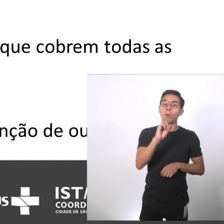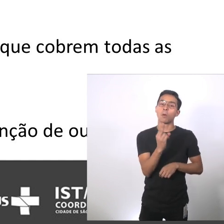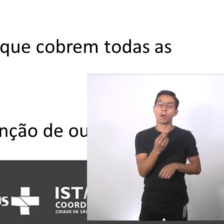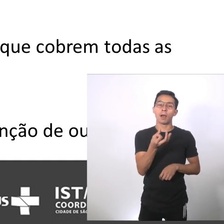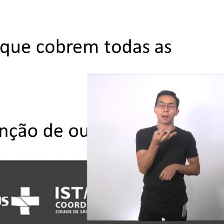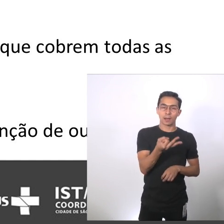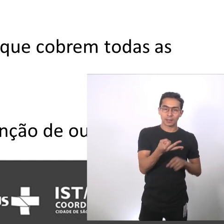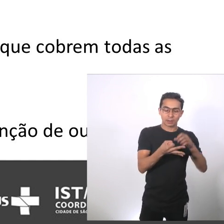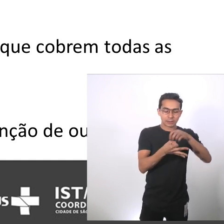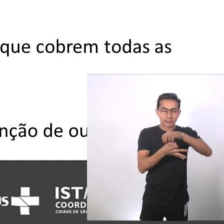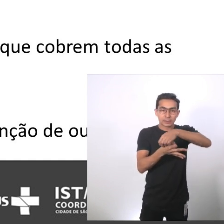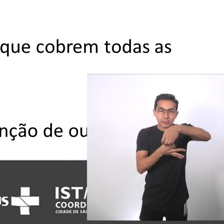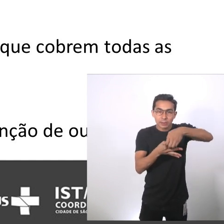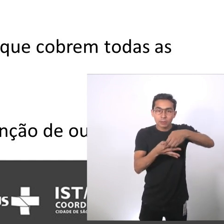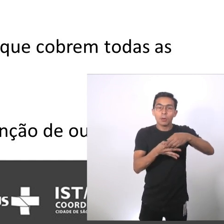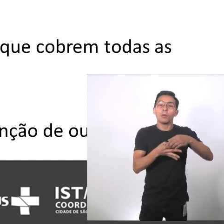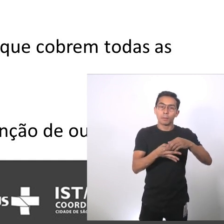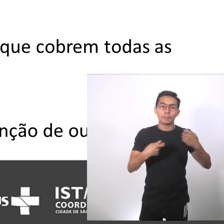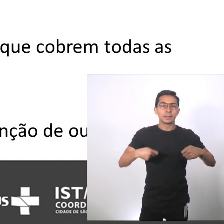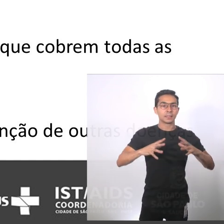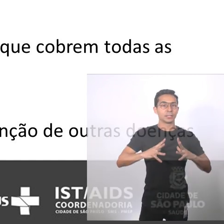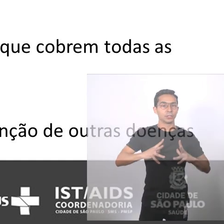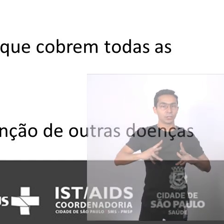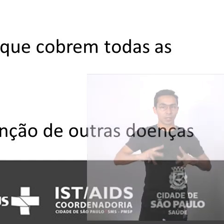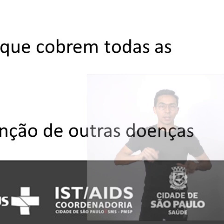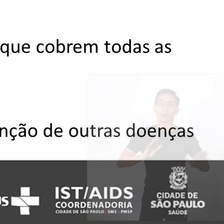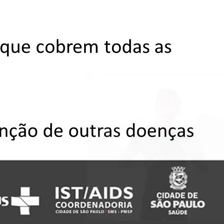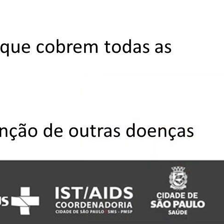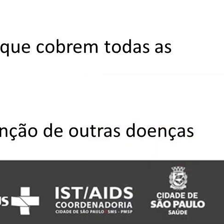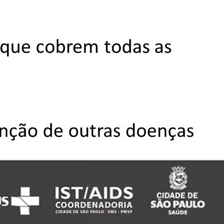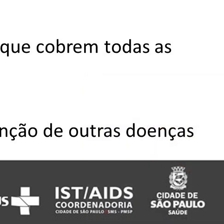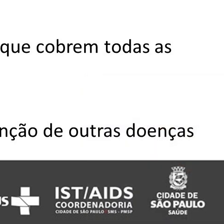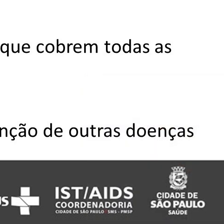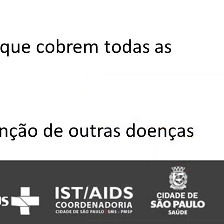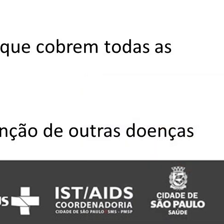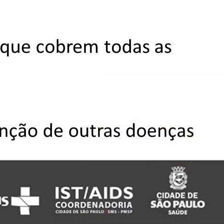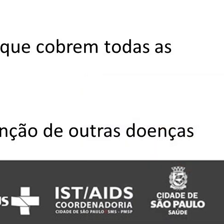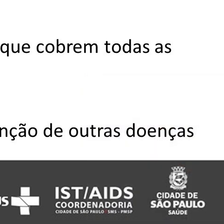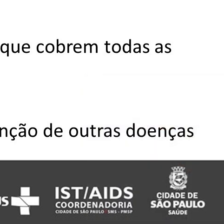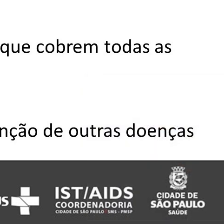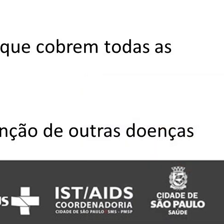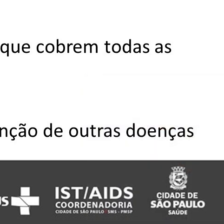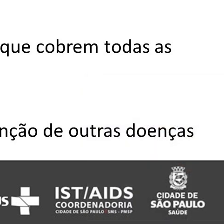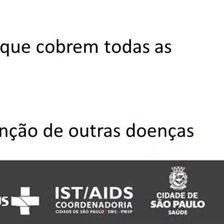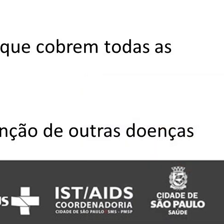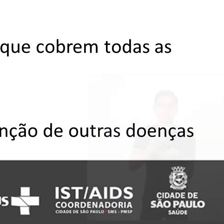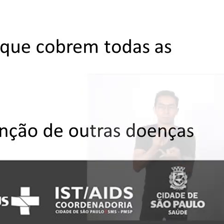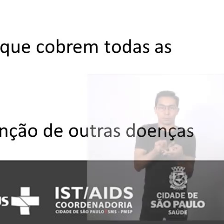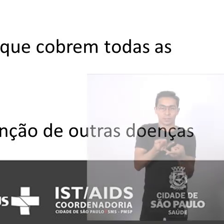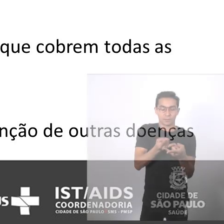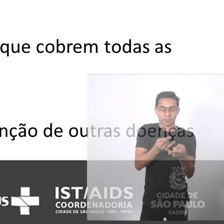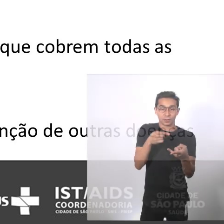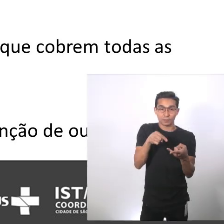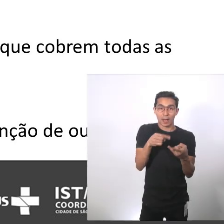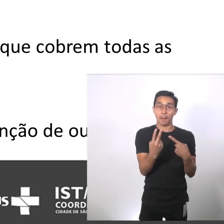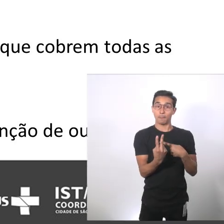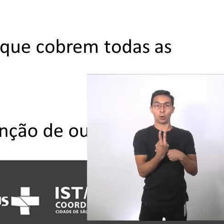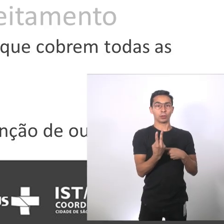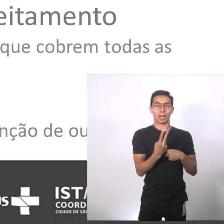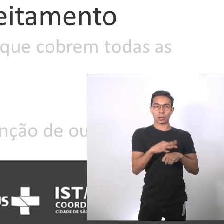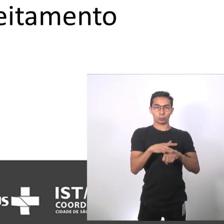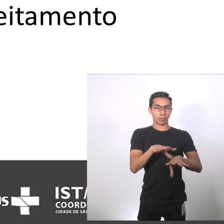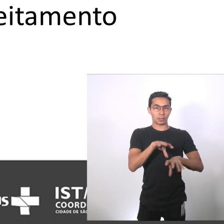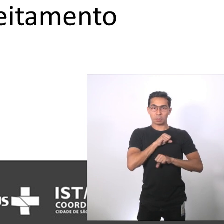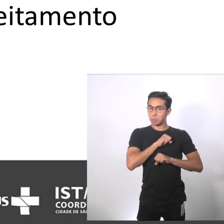não previne a transmissão, embora seja essencial para a transmissão de outras doenças, claro.